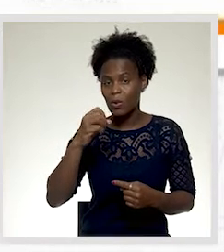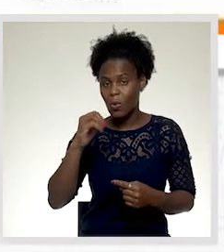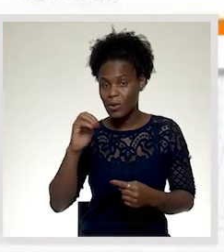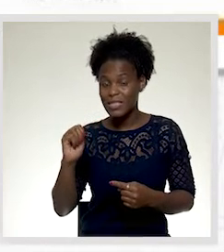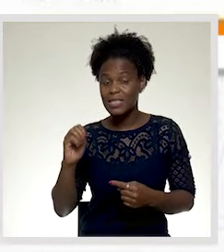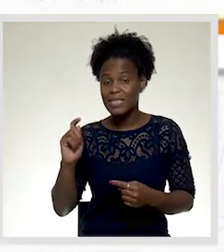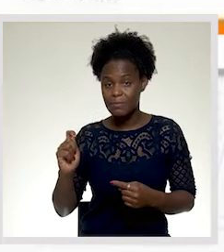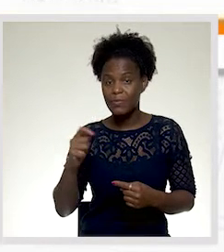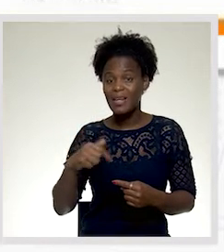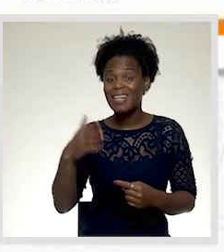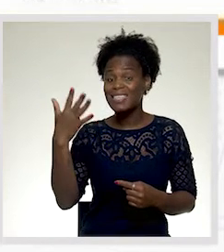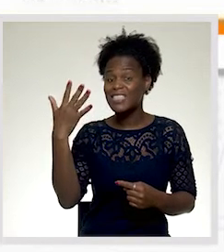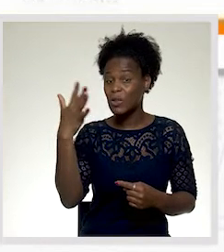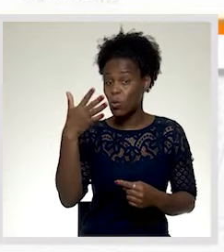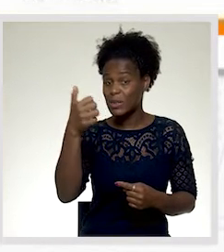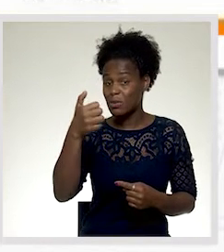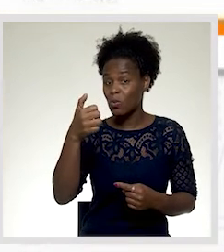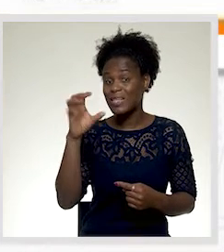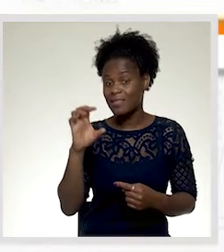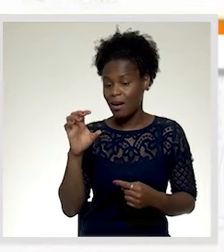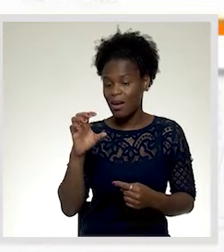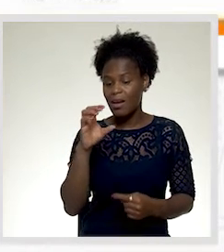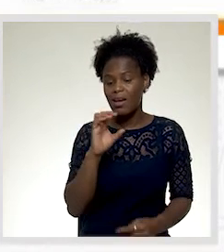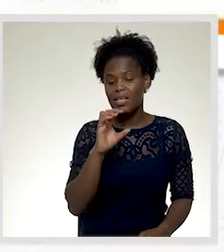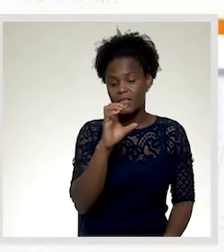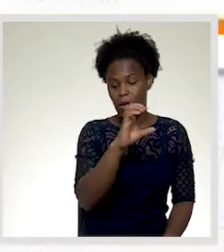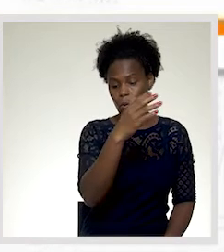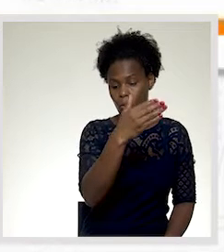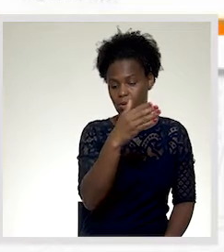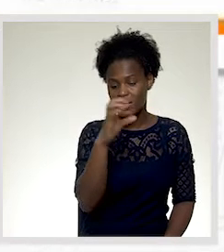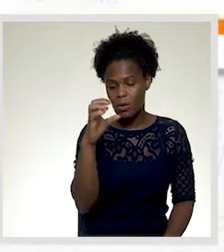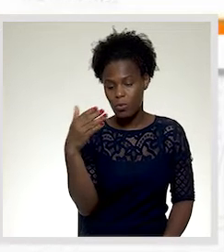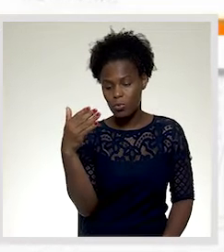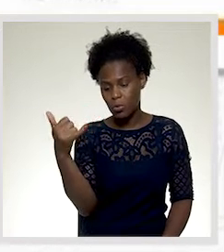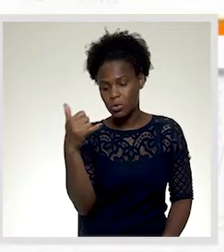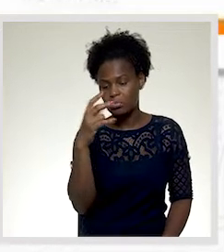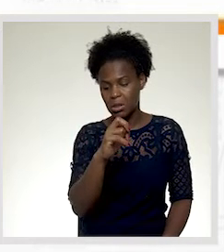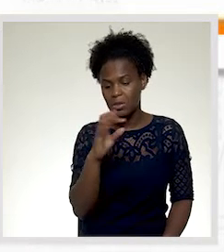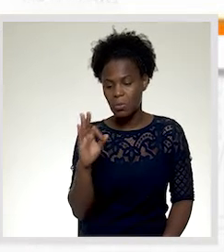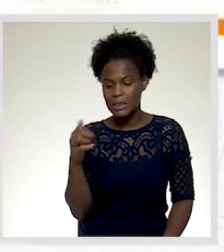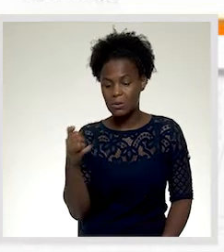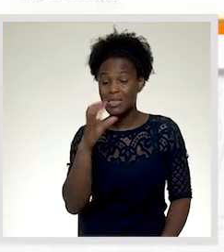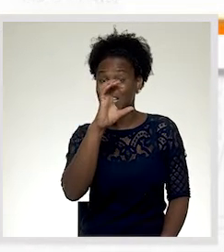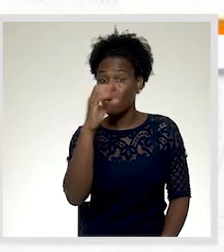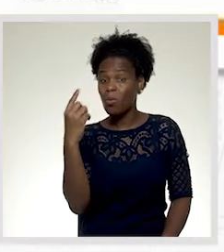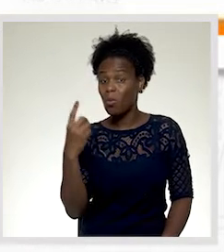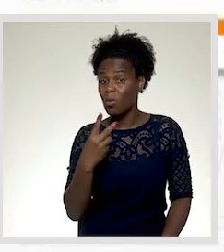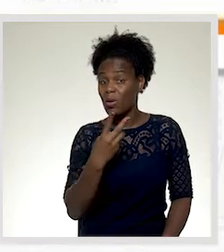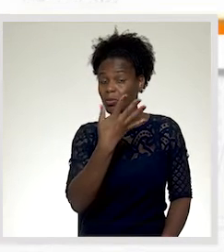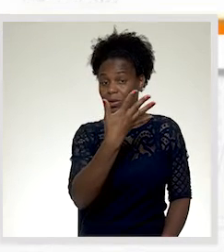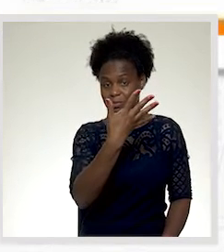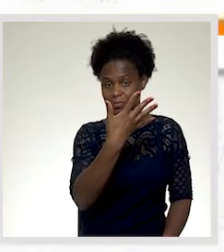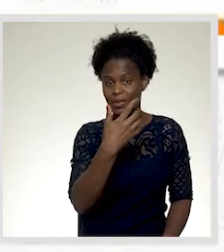açúcar, constituído por 5 carbono, como vocês podem ver aqui, temos o carbono 1, o carbono 2, o carbono 3, o carbono 4 e o carbono